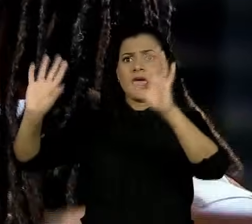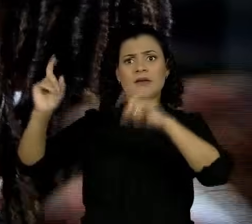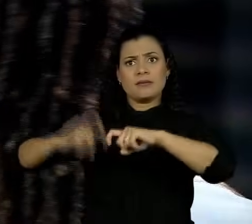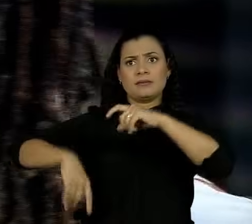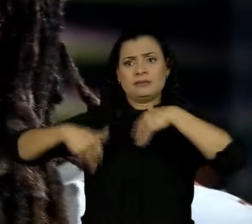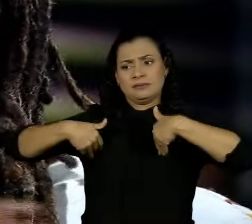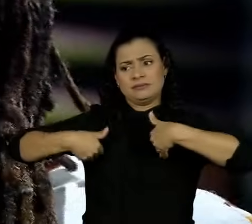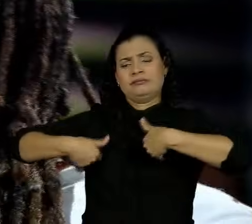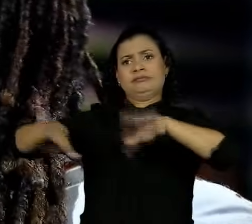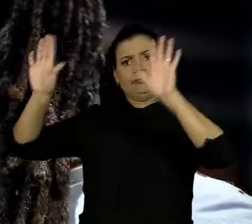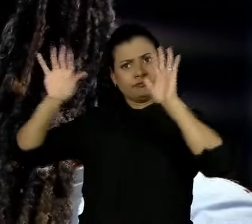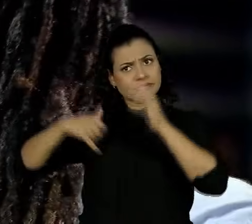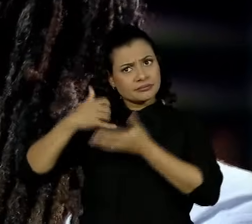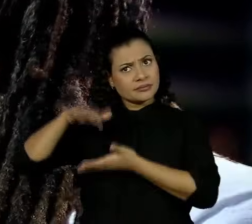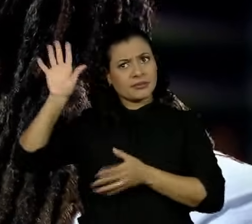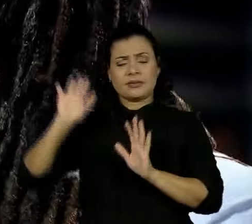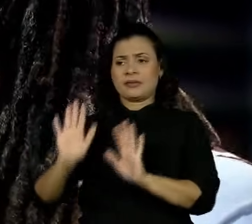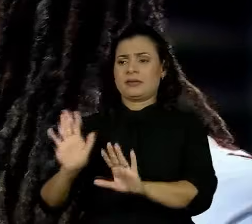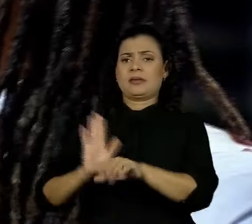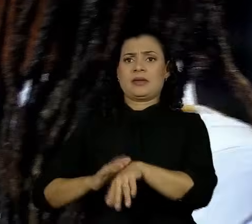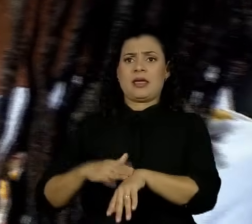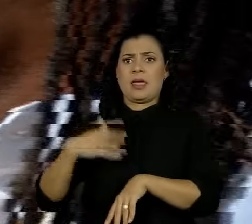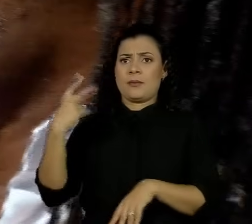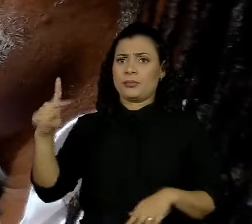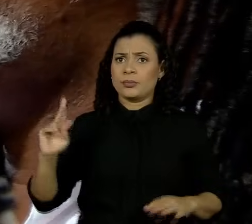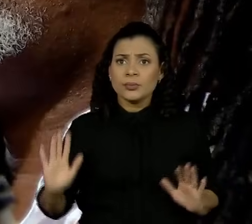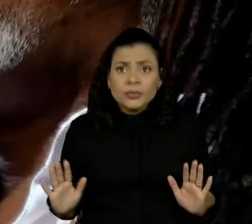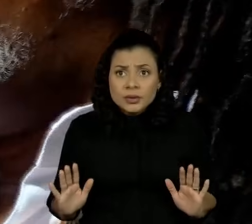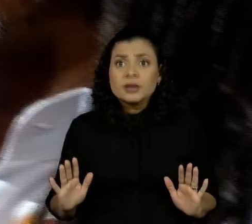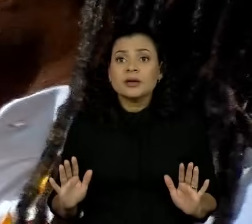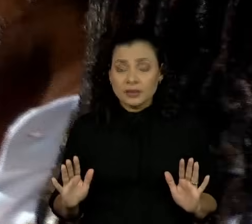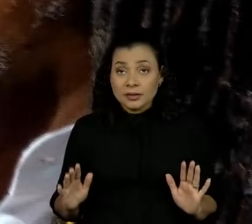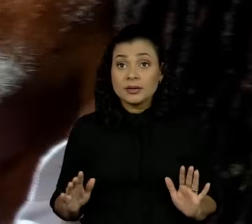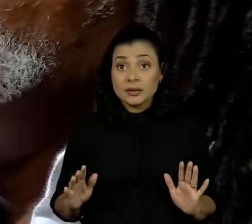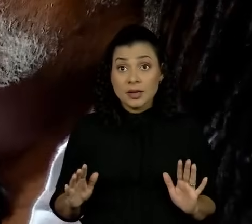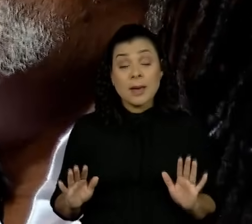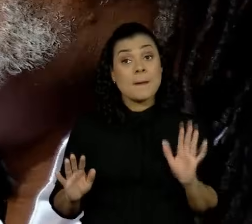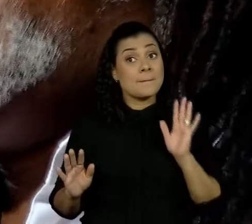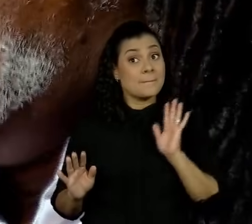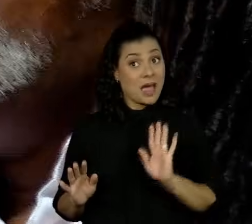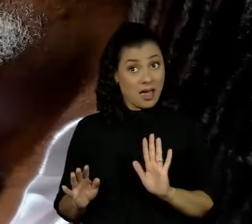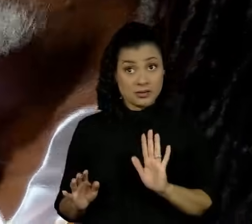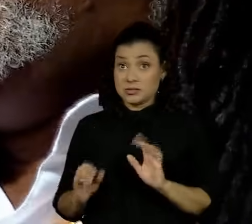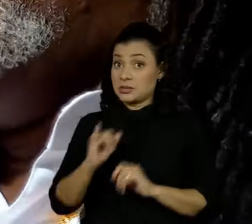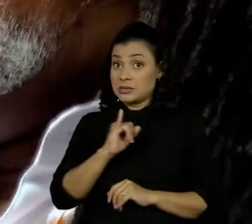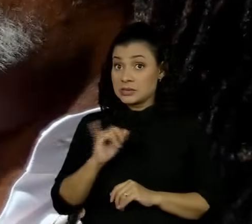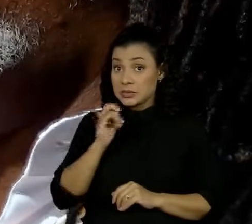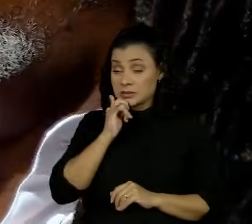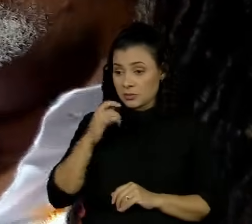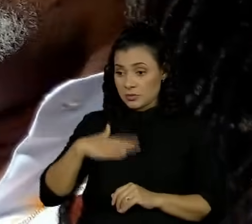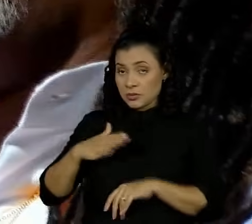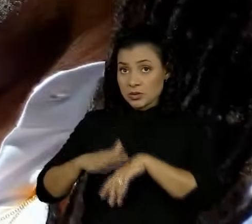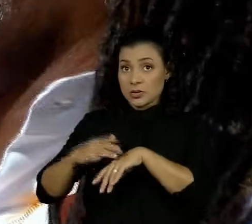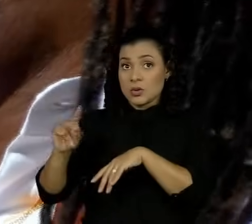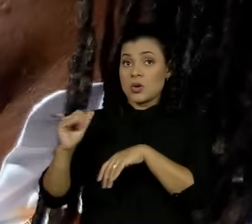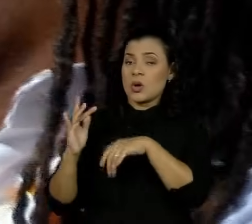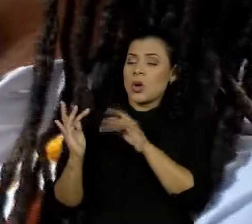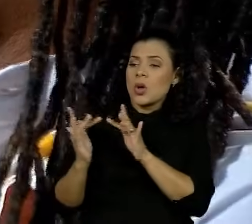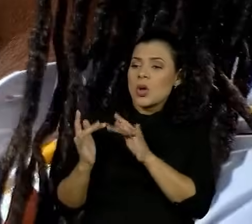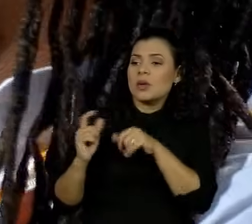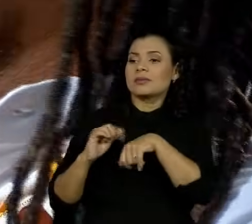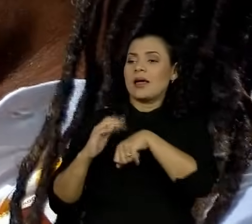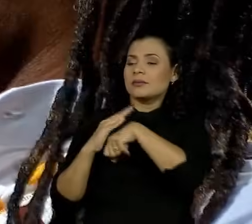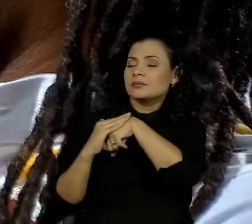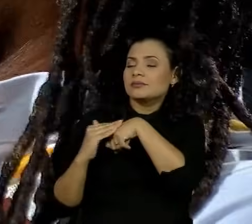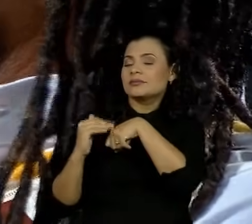oportunidades. com tempo para fazer. Mas que, caso seja para além da sexualidade, do toque, do